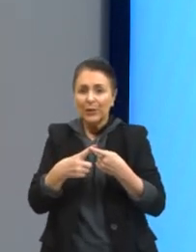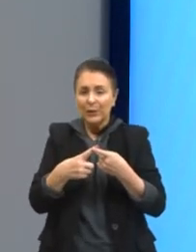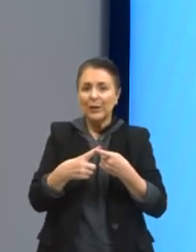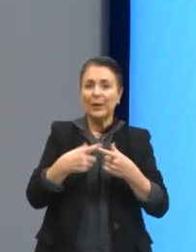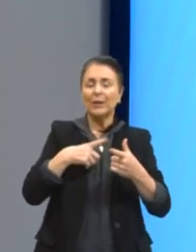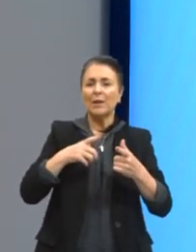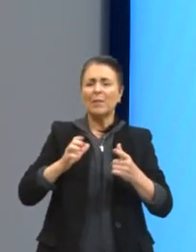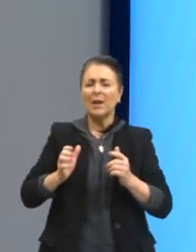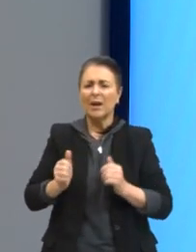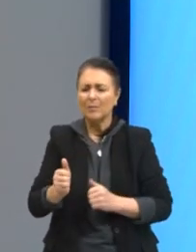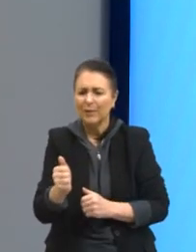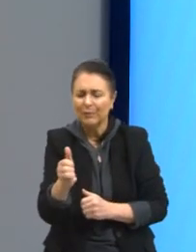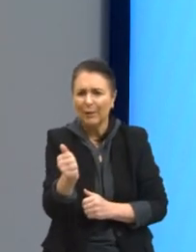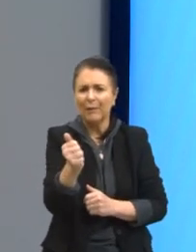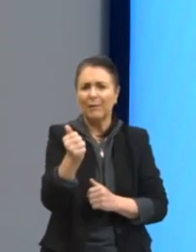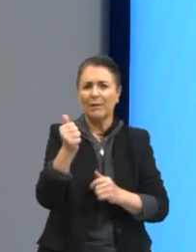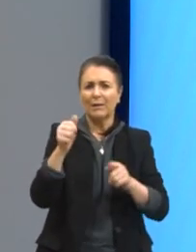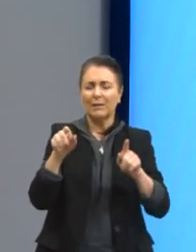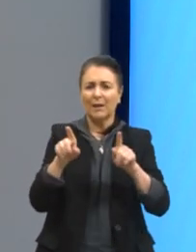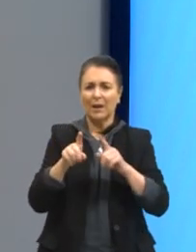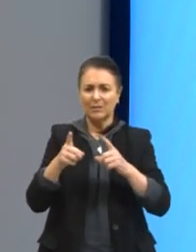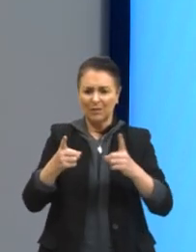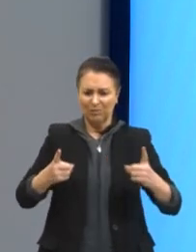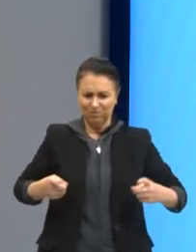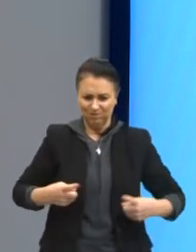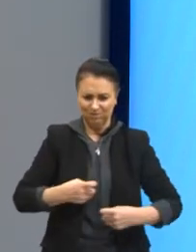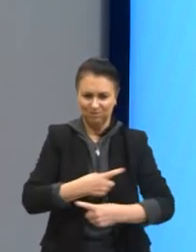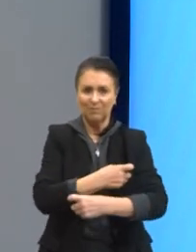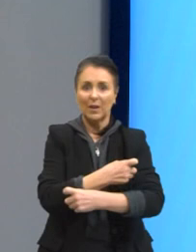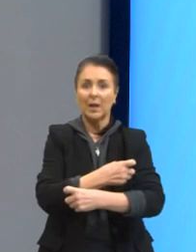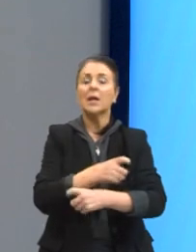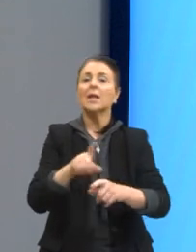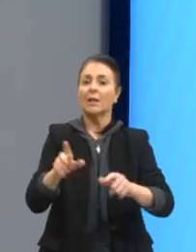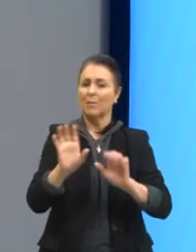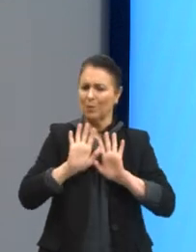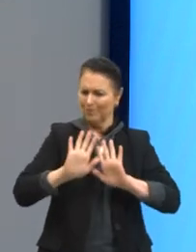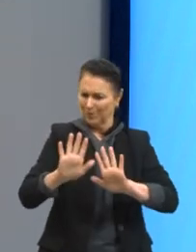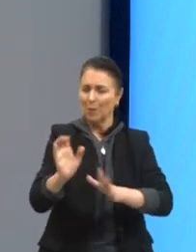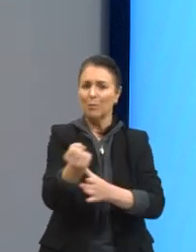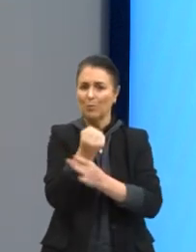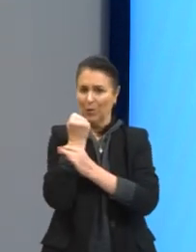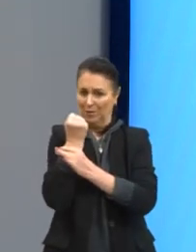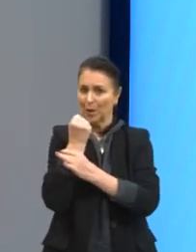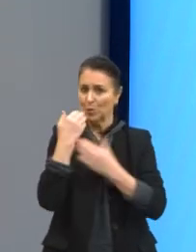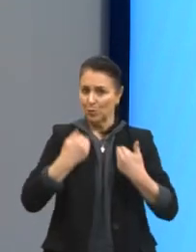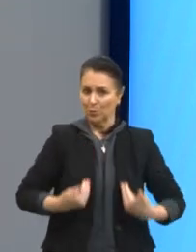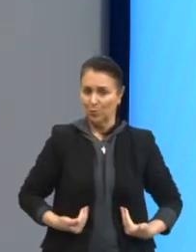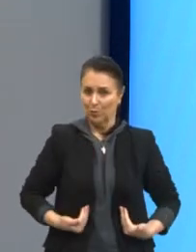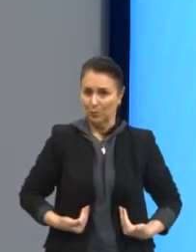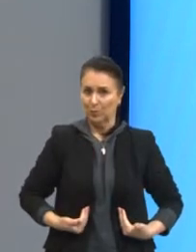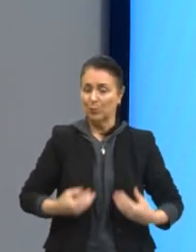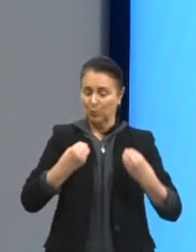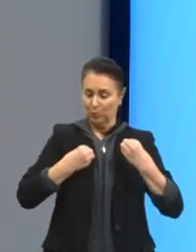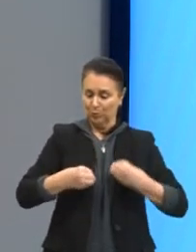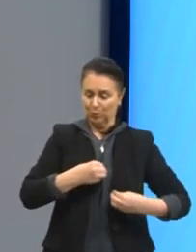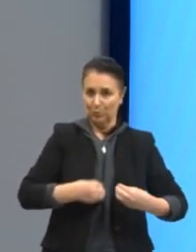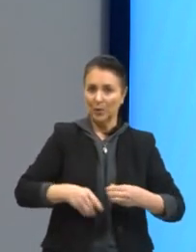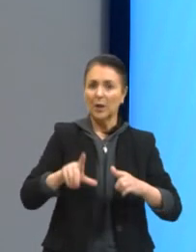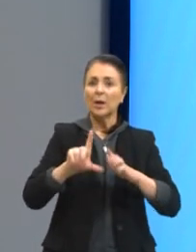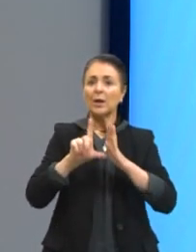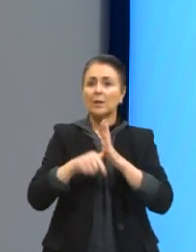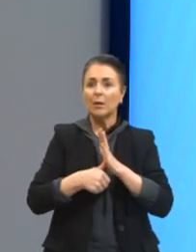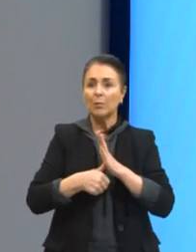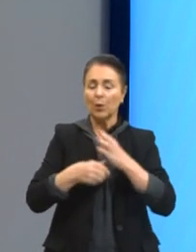fagocitando as bactérias ali tudo para proteção também do nosso organismo e depois nós temos os